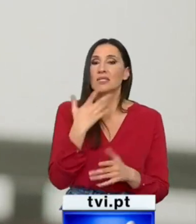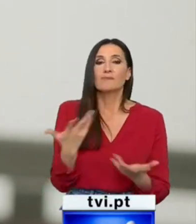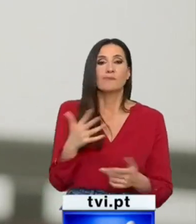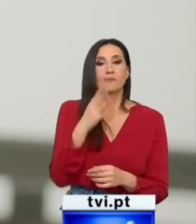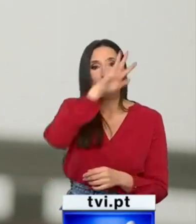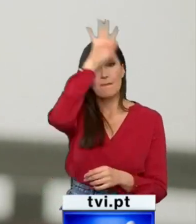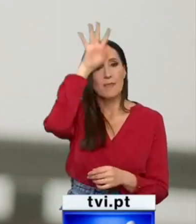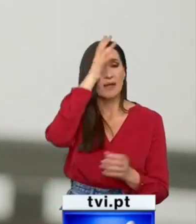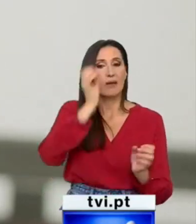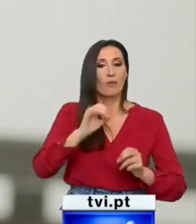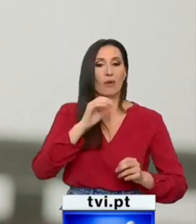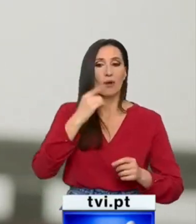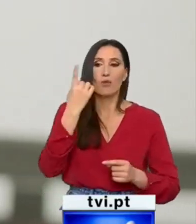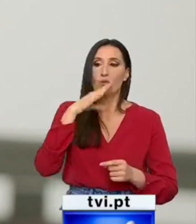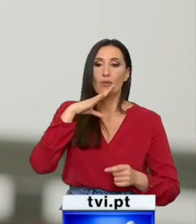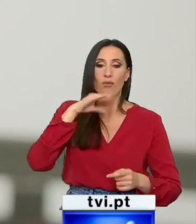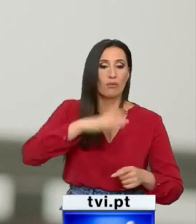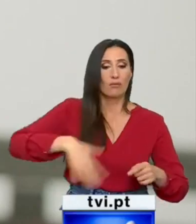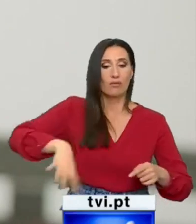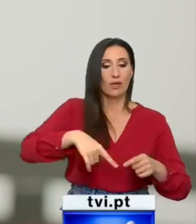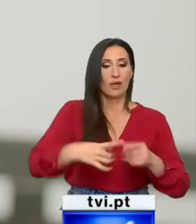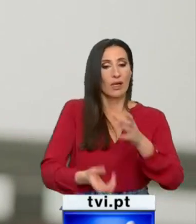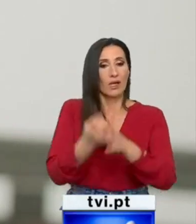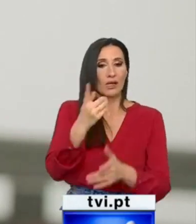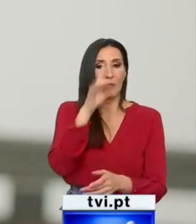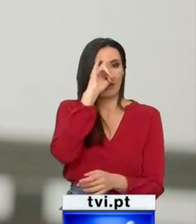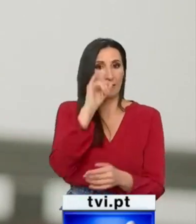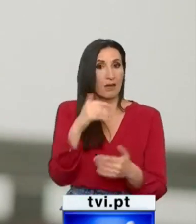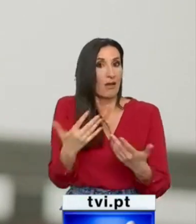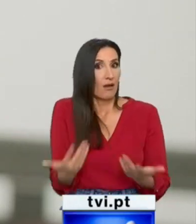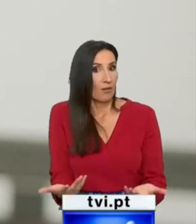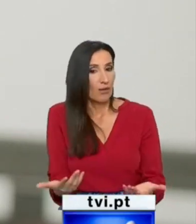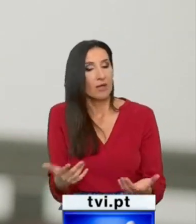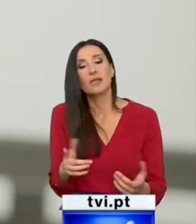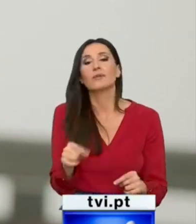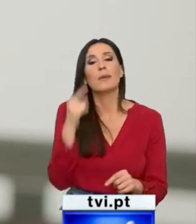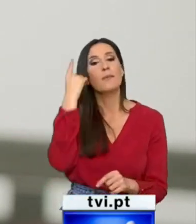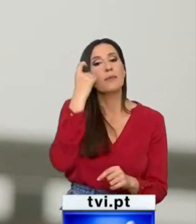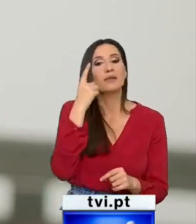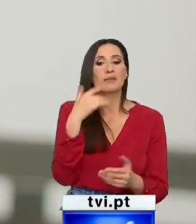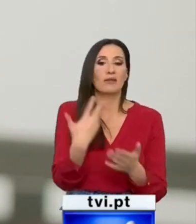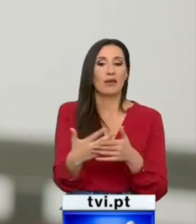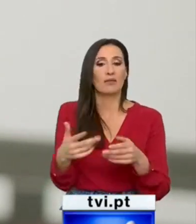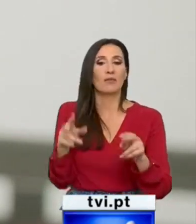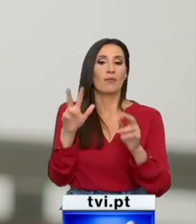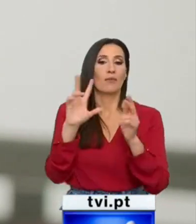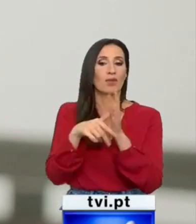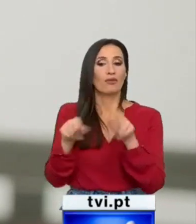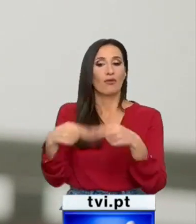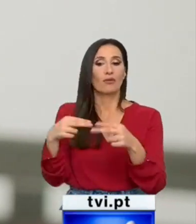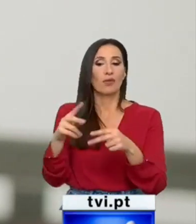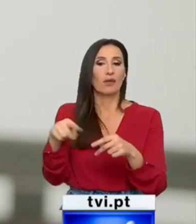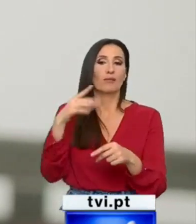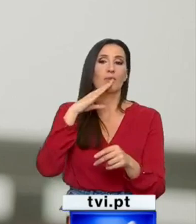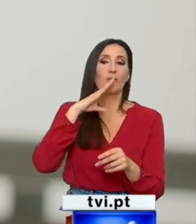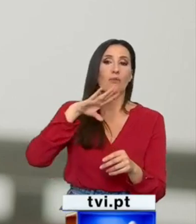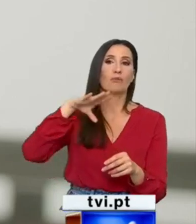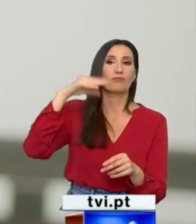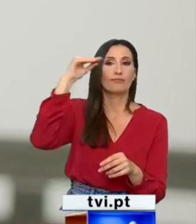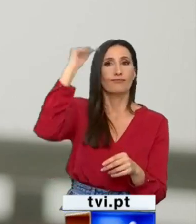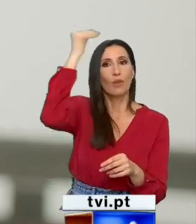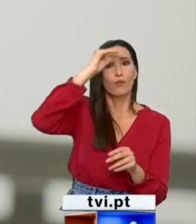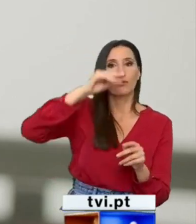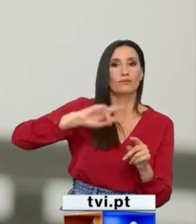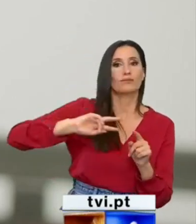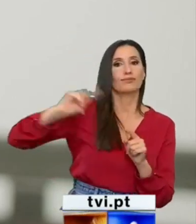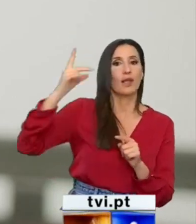Braga, encontrar um local para implementar a ideia e agora até já pondera fazer nascer o Fronteira noutro sítio do país. Só não se sabe